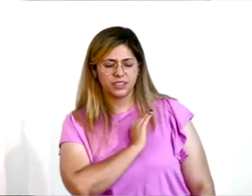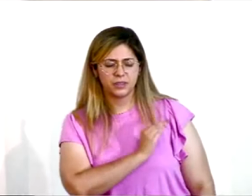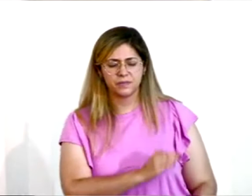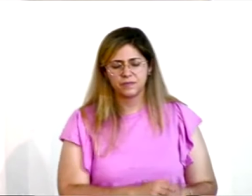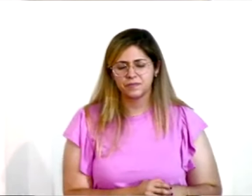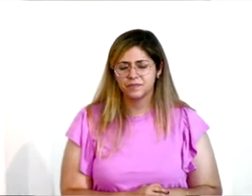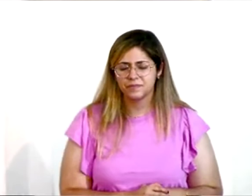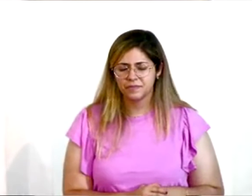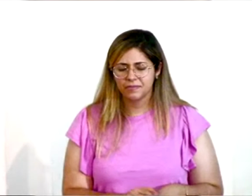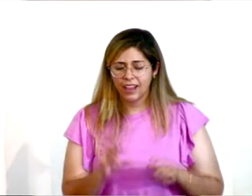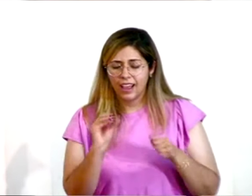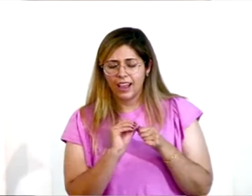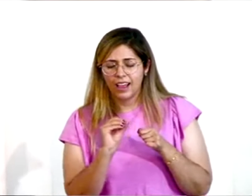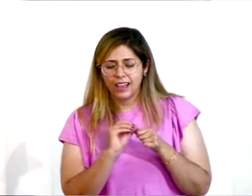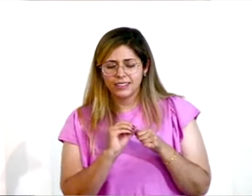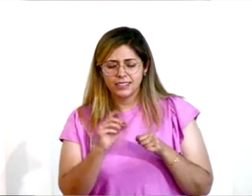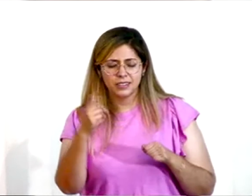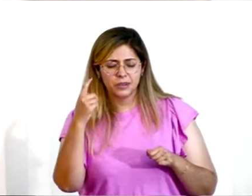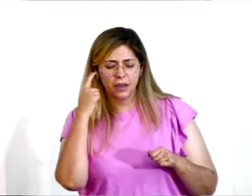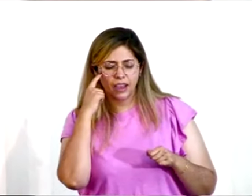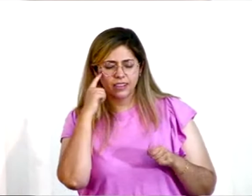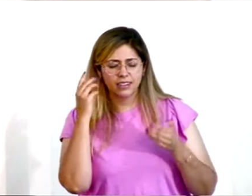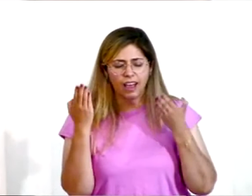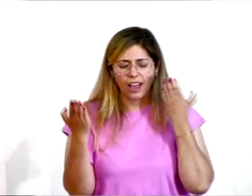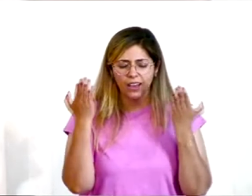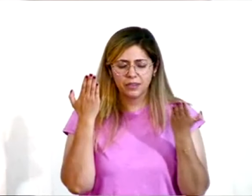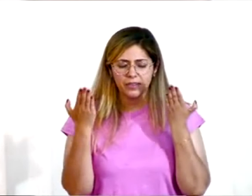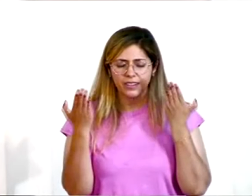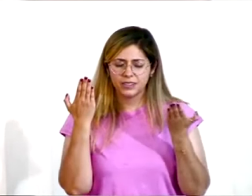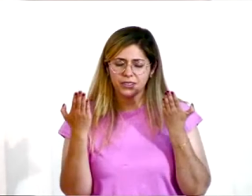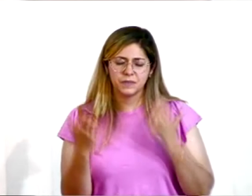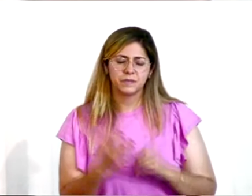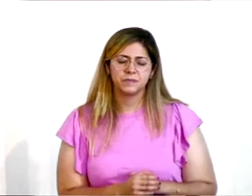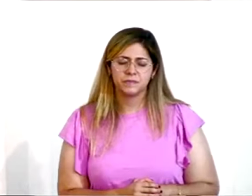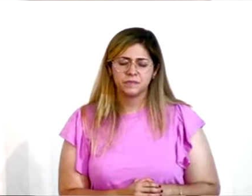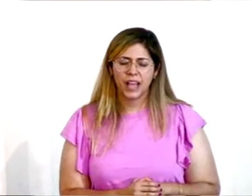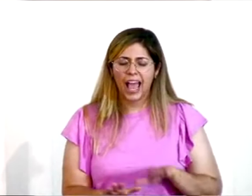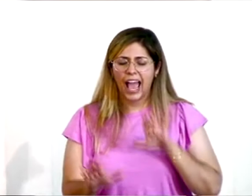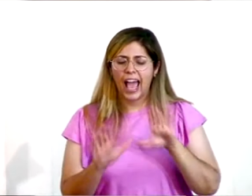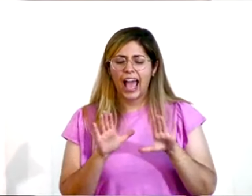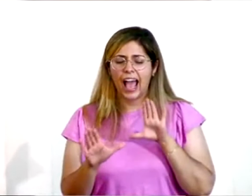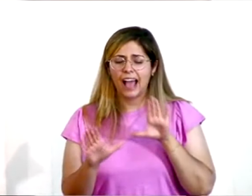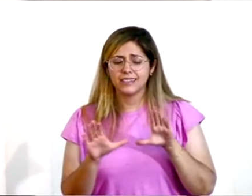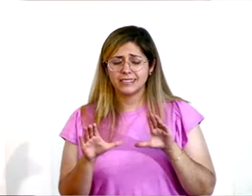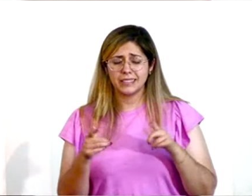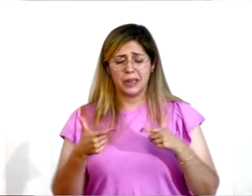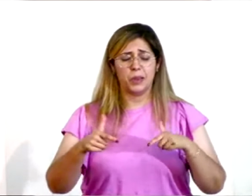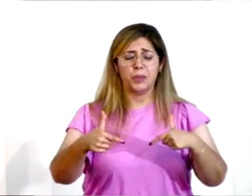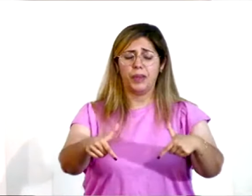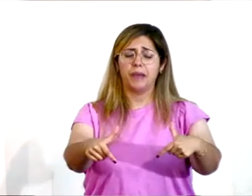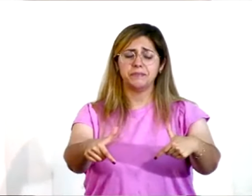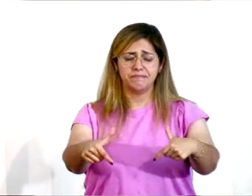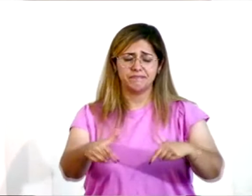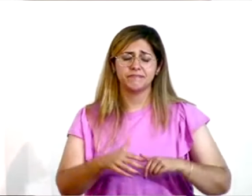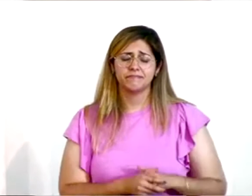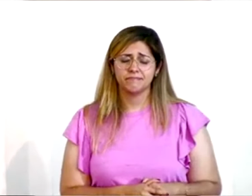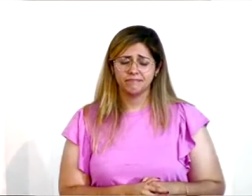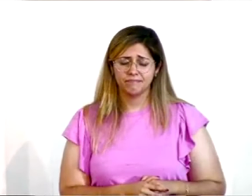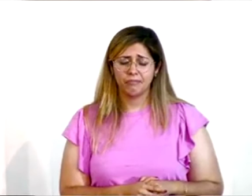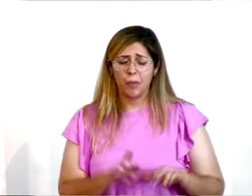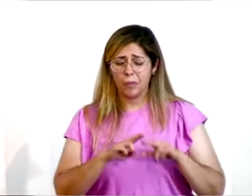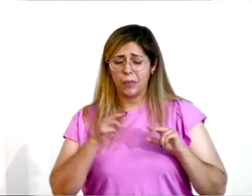que faz pensar, refletir. Às vezes a gente tenta até se defender. Tem que